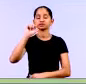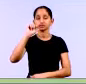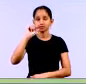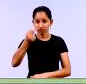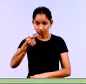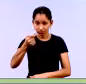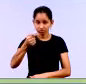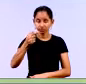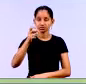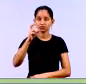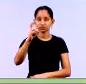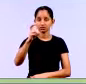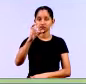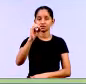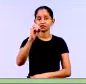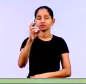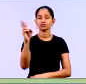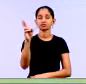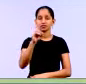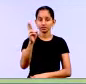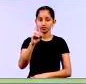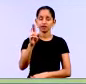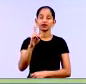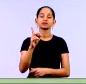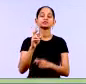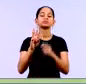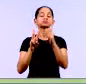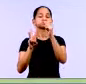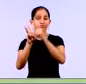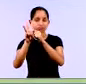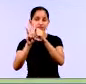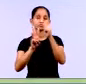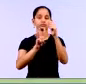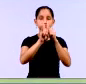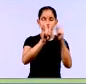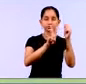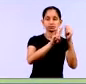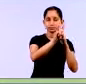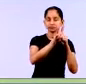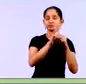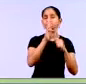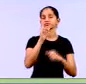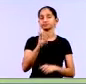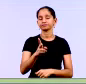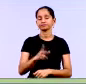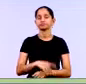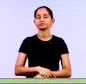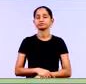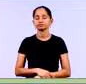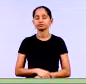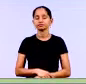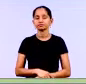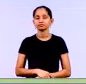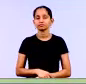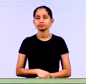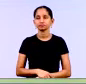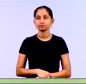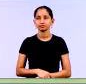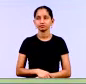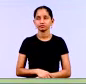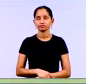7.500 por trimestre, tá? 2.500 por mês dá 7.500